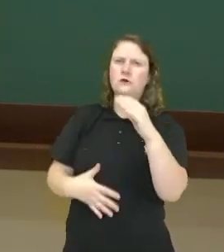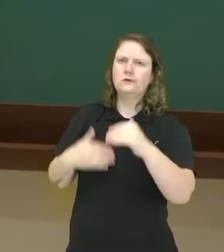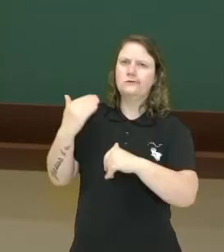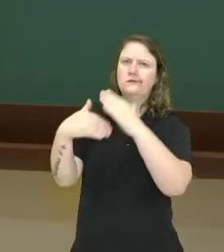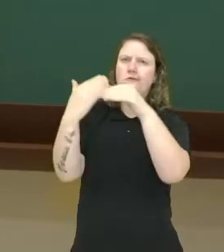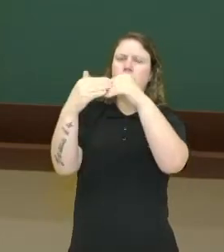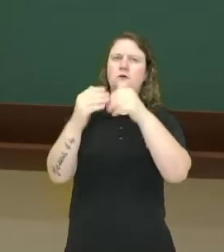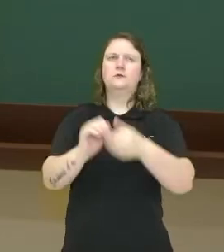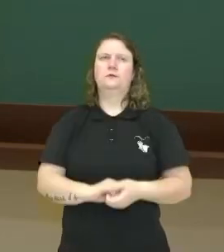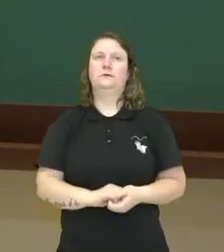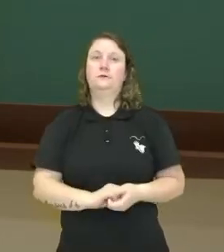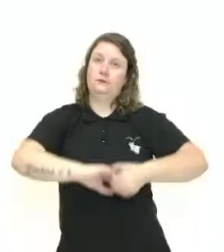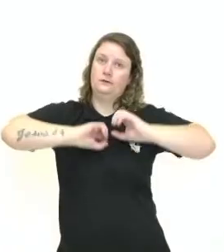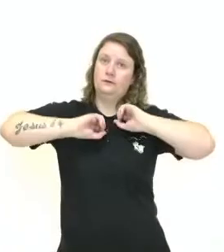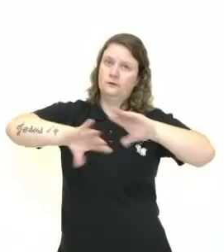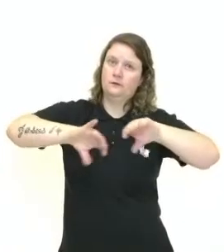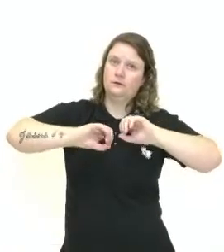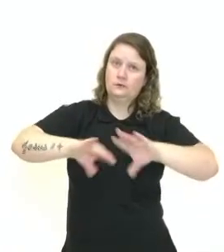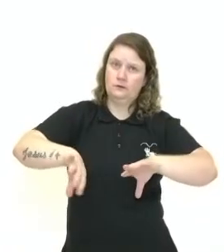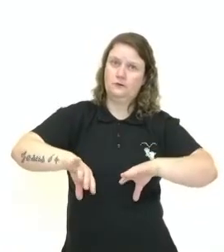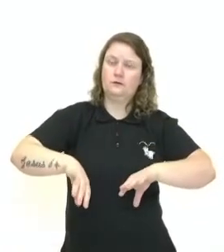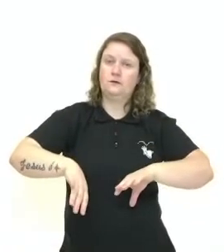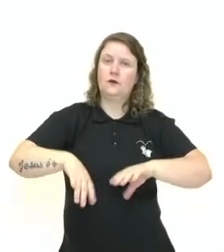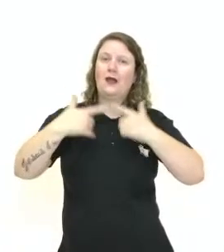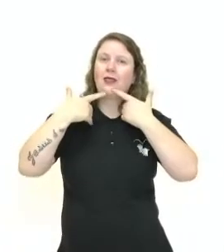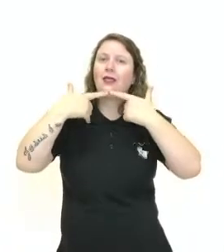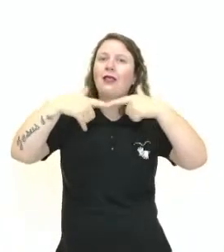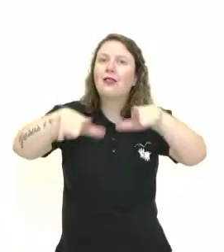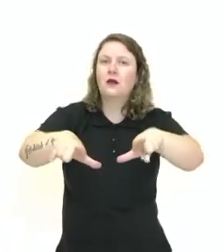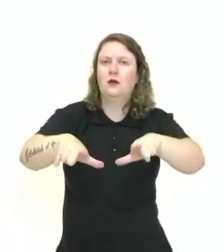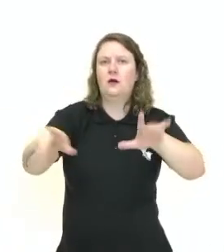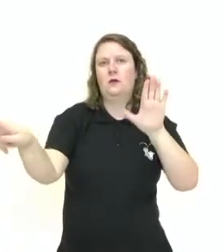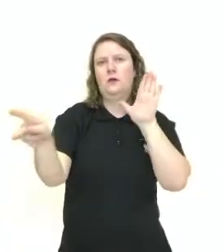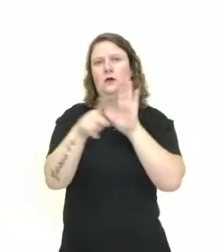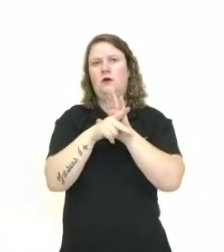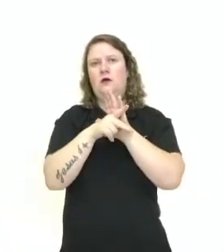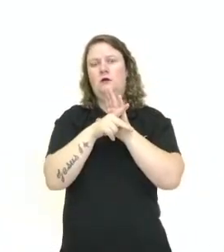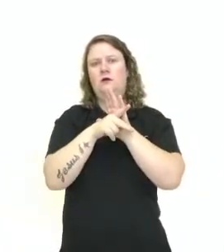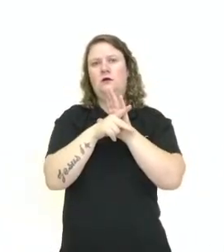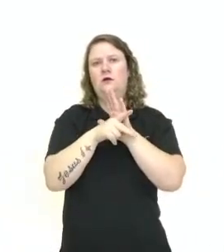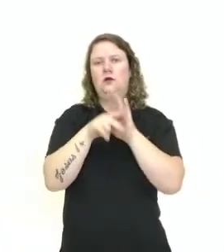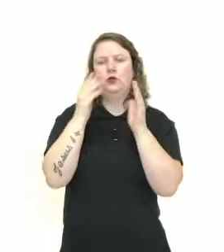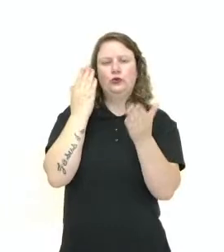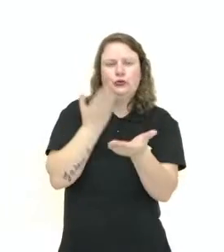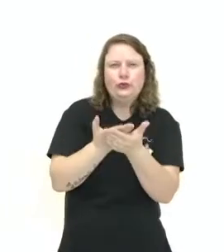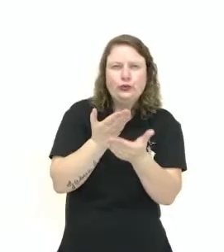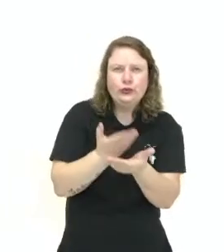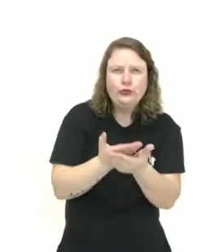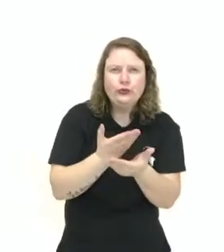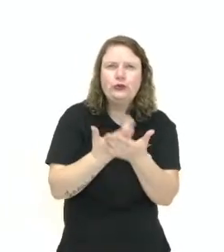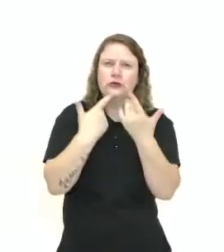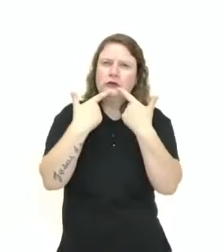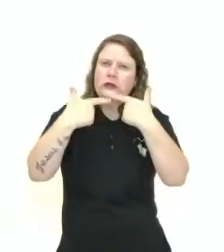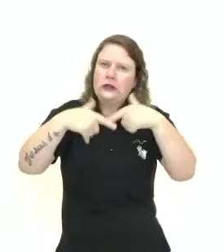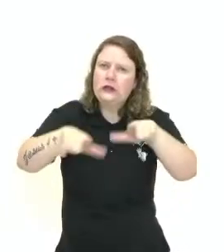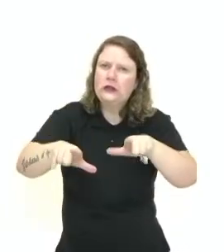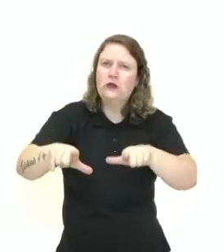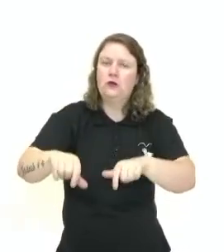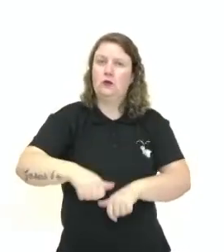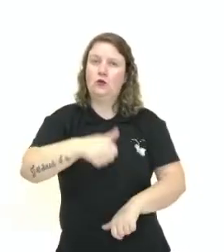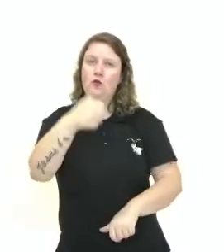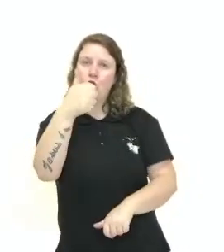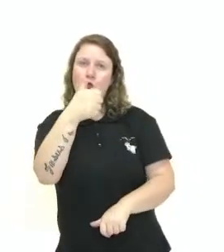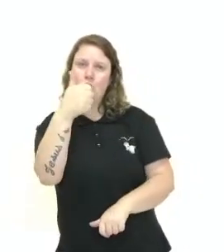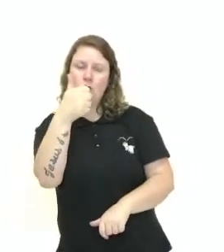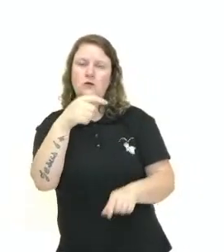A educação na língua materna foi enfatizada, então o estudo da língua materna, né,